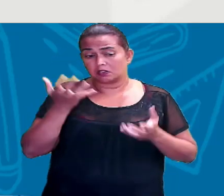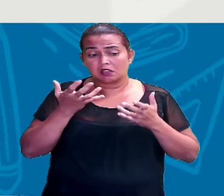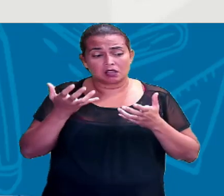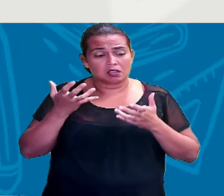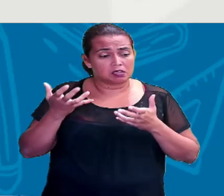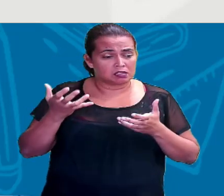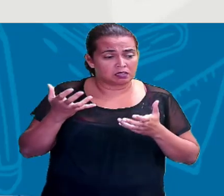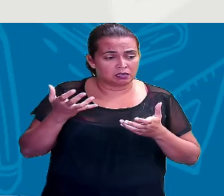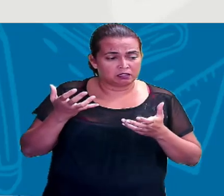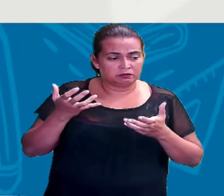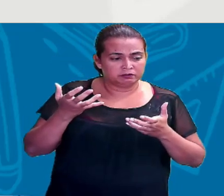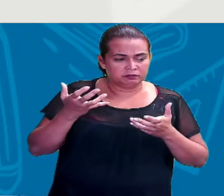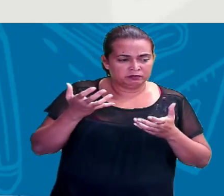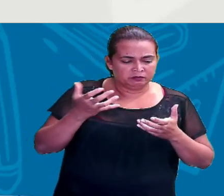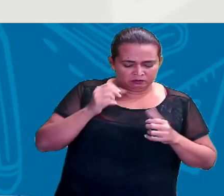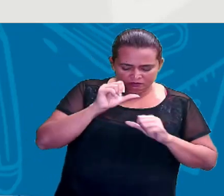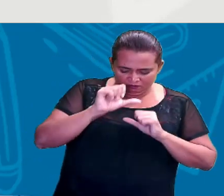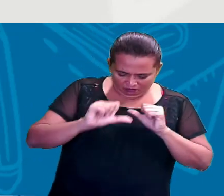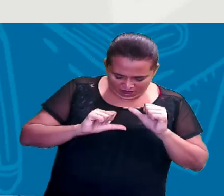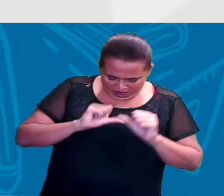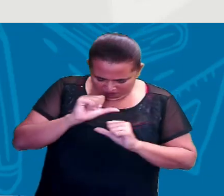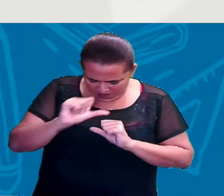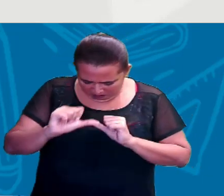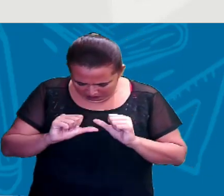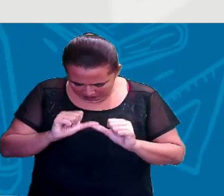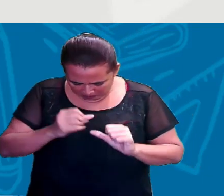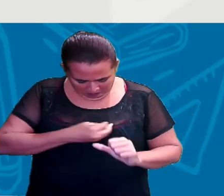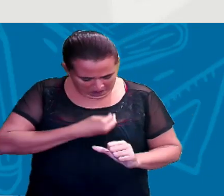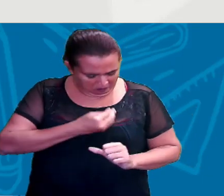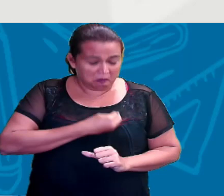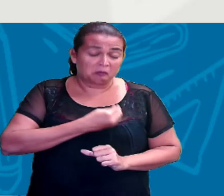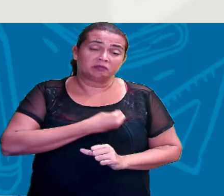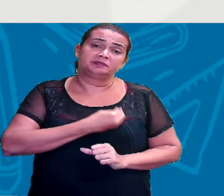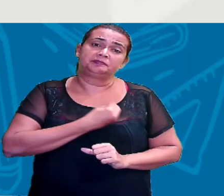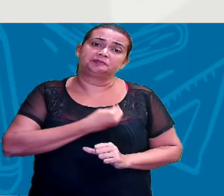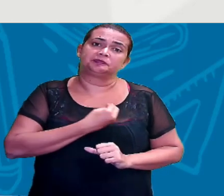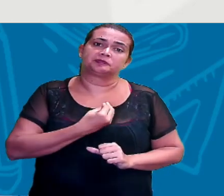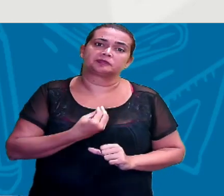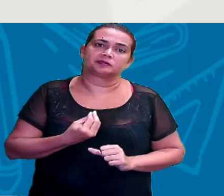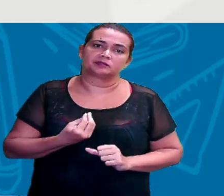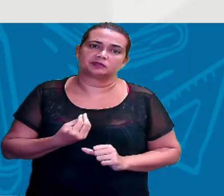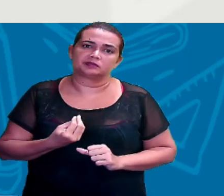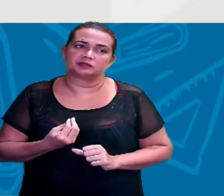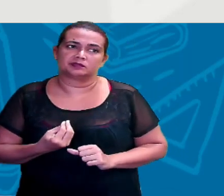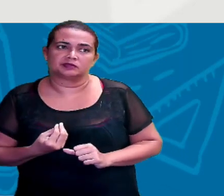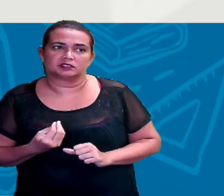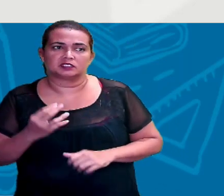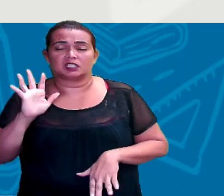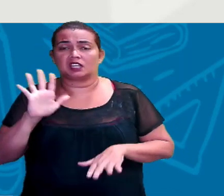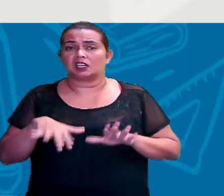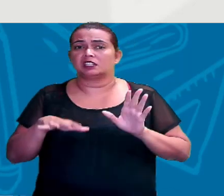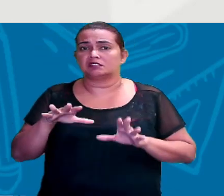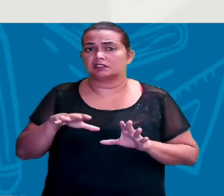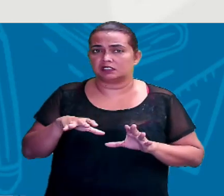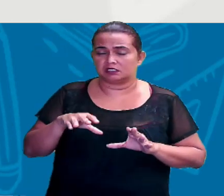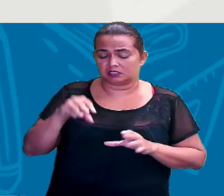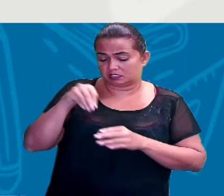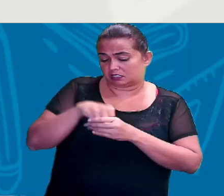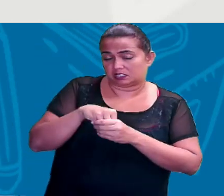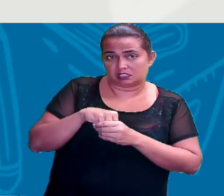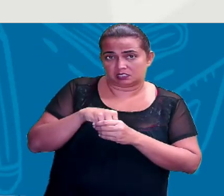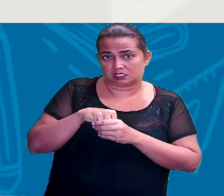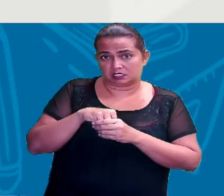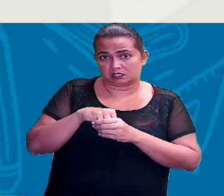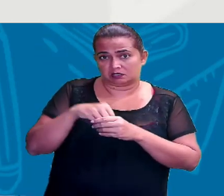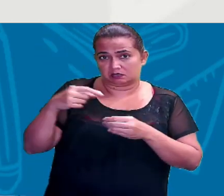e querem tentar uma vida melhor, buscam sair para outros centros, às vezes dentro da própria América Latina, que a gente chama